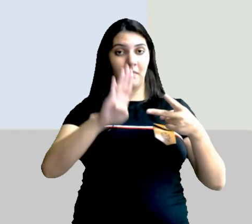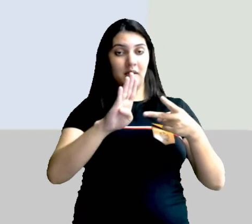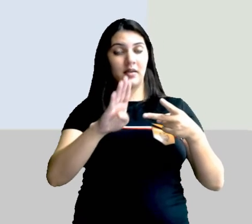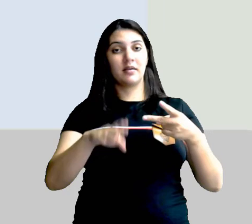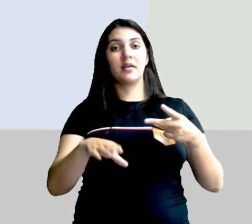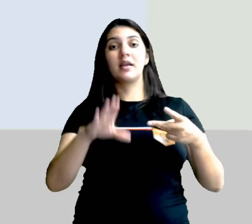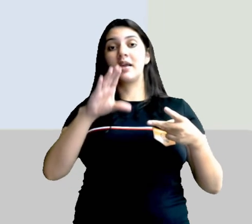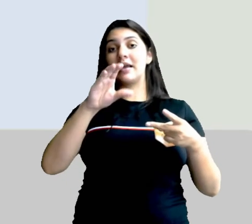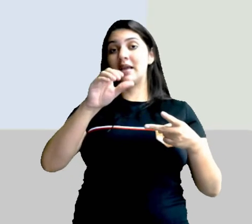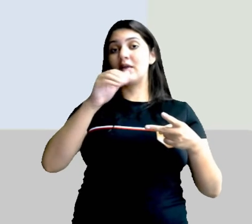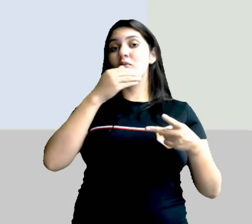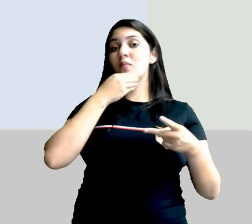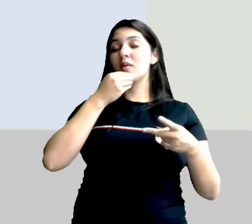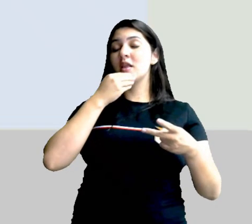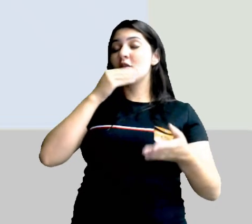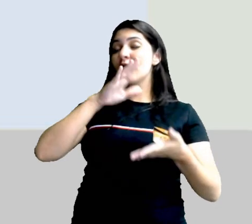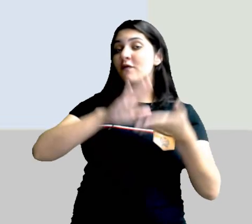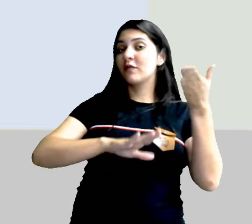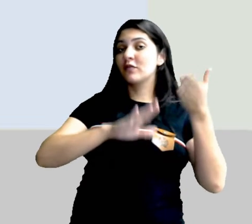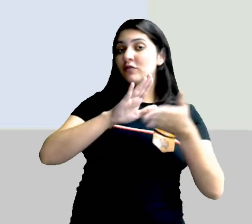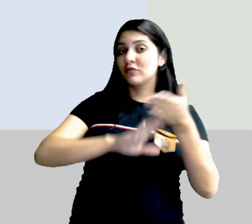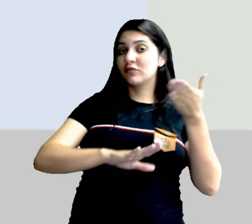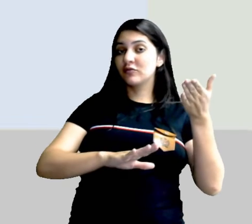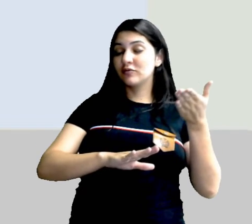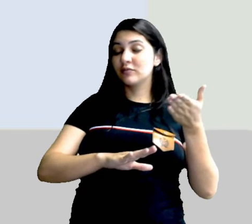B. Catubaré fugiu.